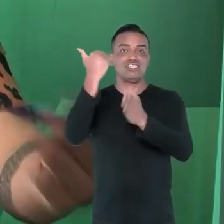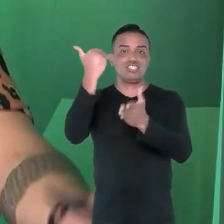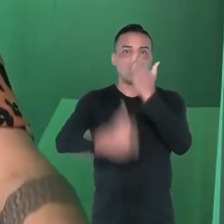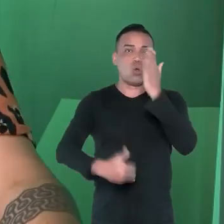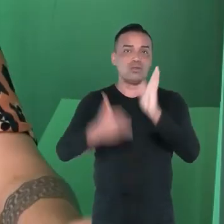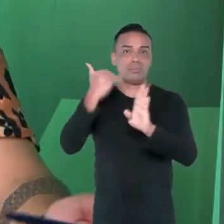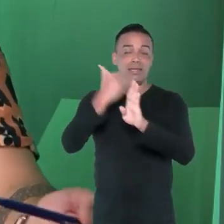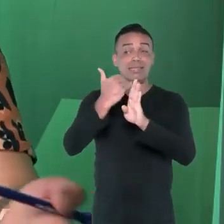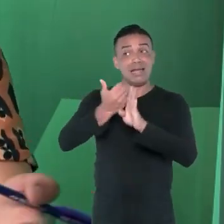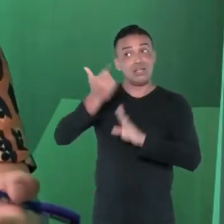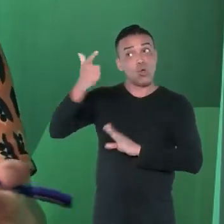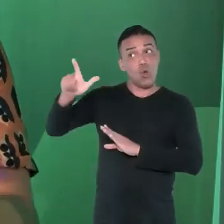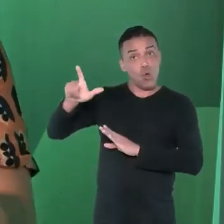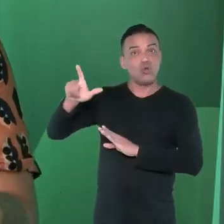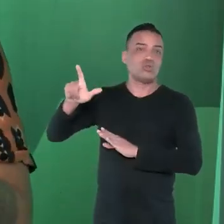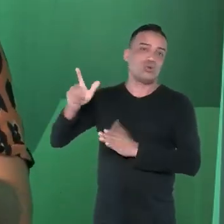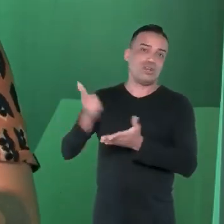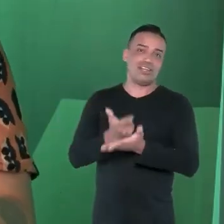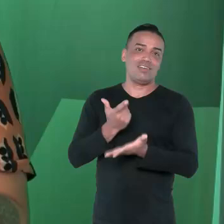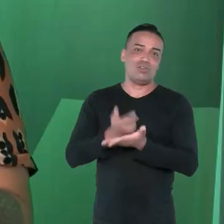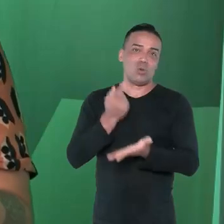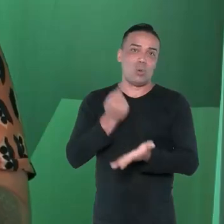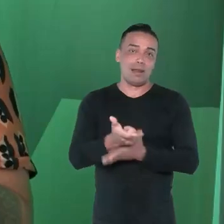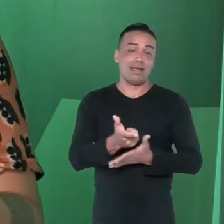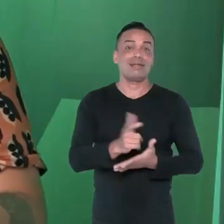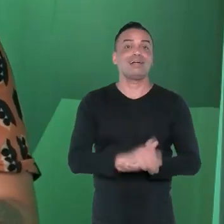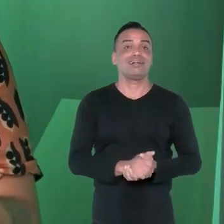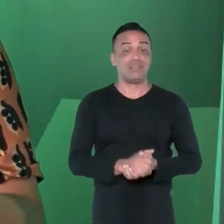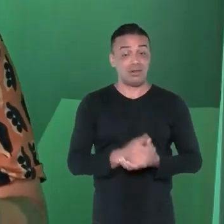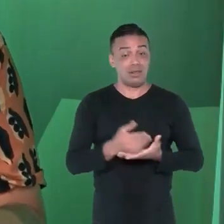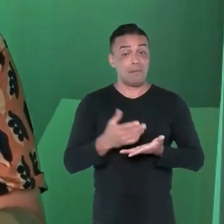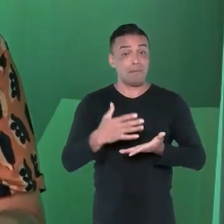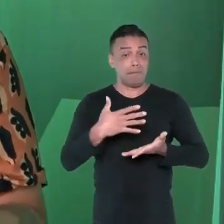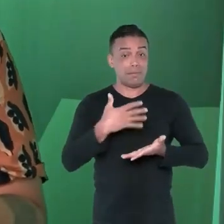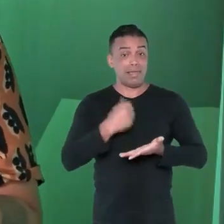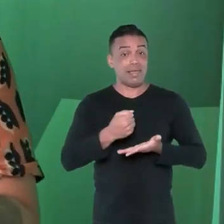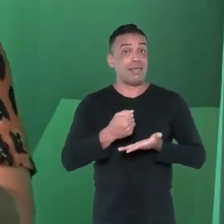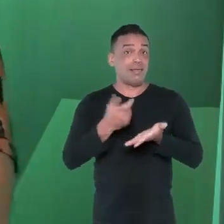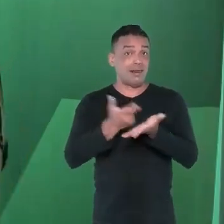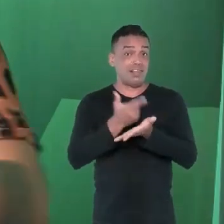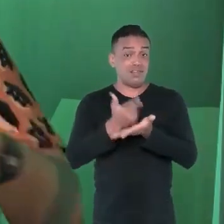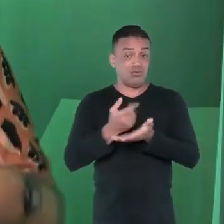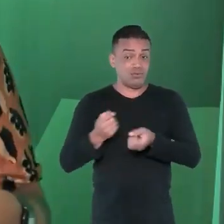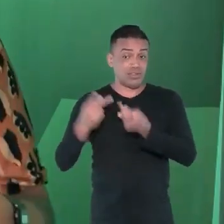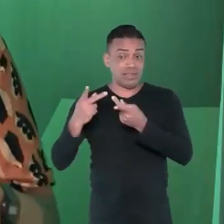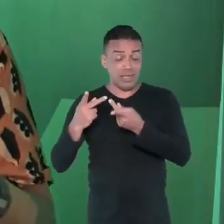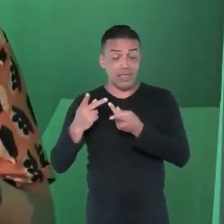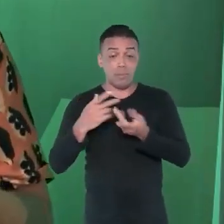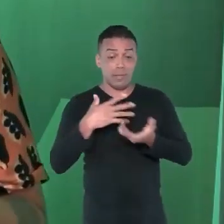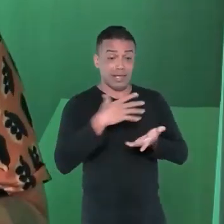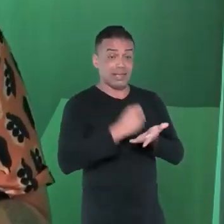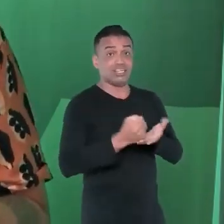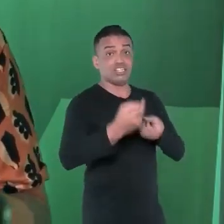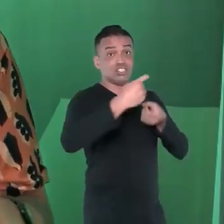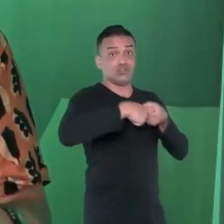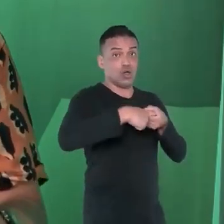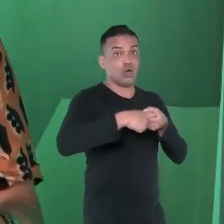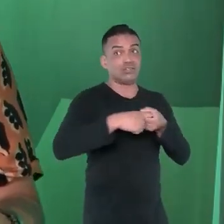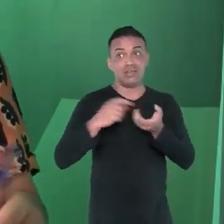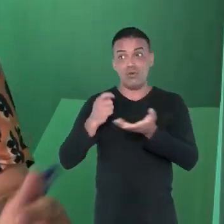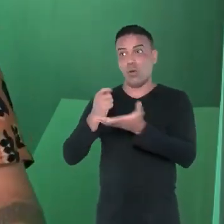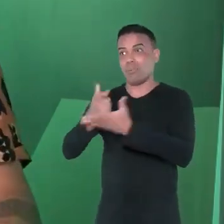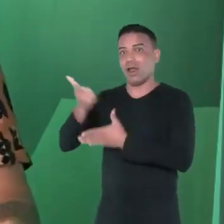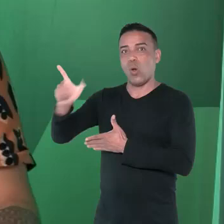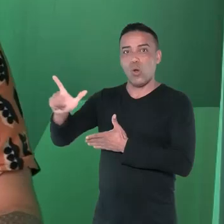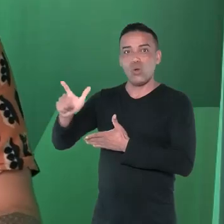desconto para pegar um próximo livro. Então o livro, ele pegaria o meu livro de volta, ele me vendeu o livro, pegaria o livro de volta para que eu pegasse